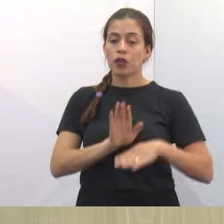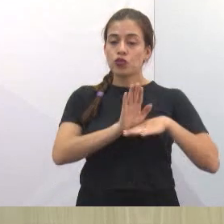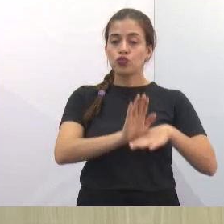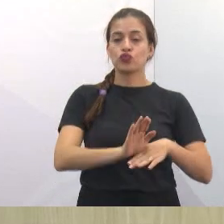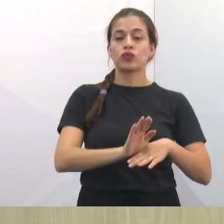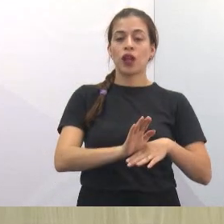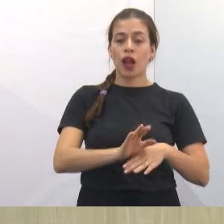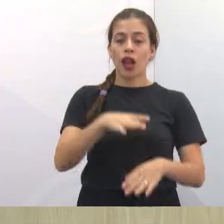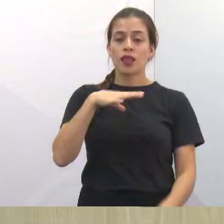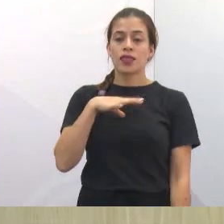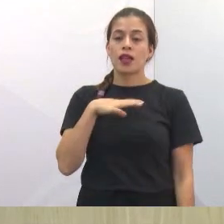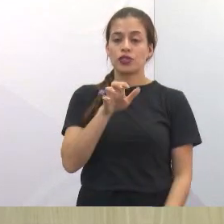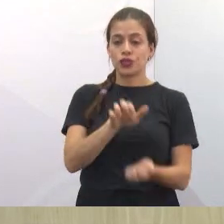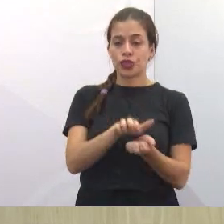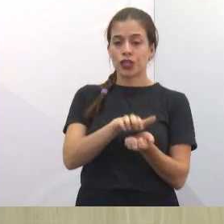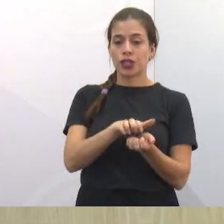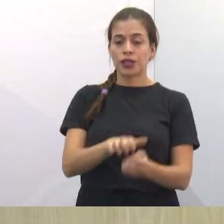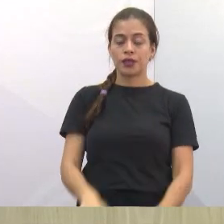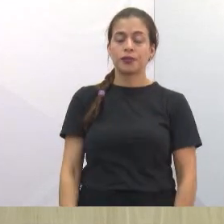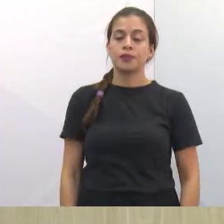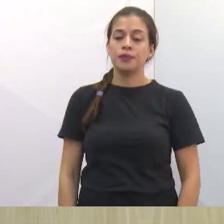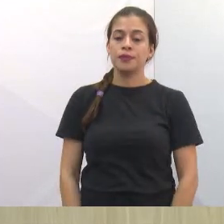favor do município de Jacareí.